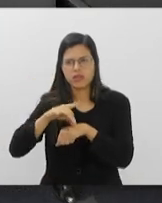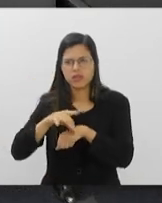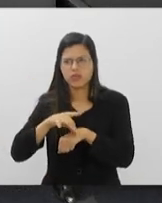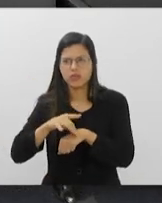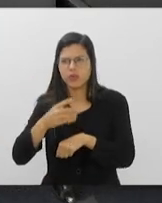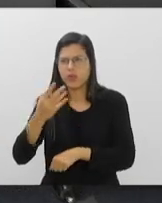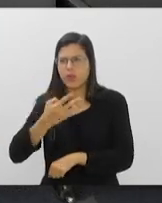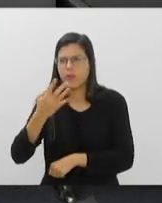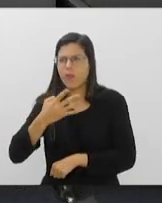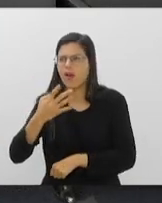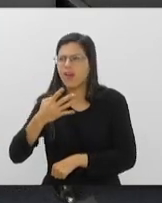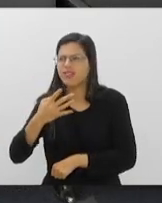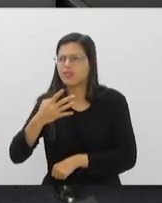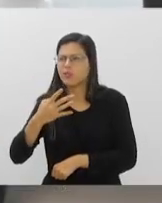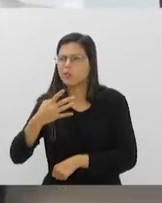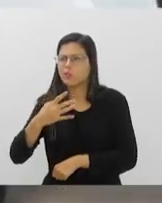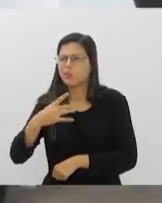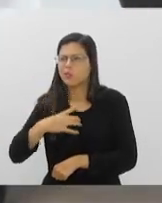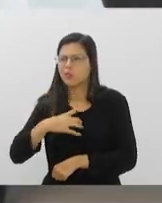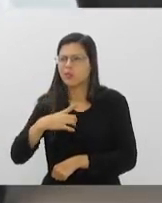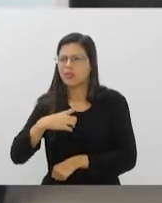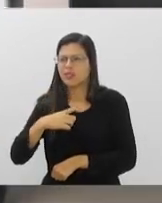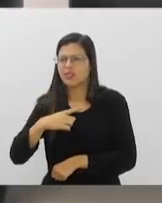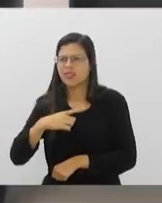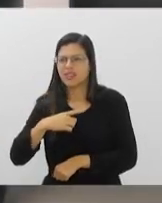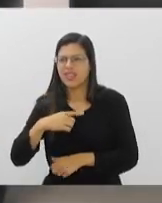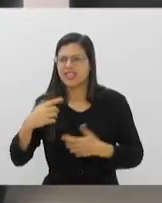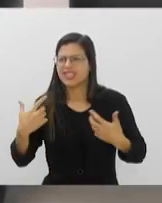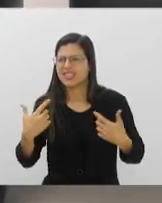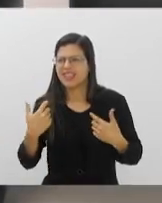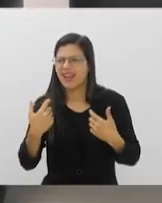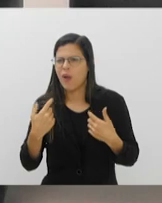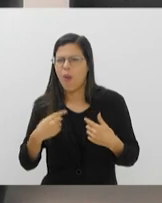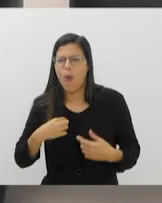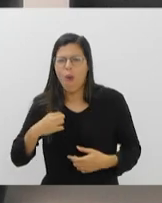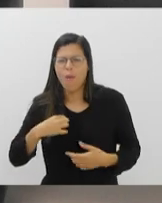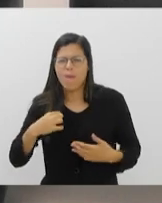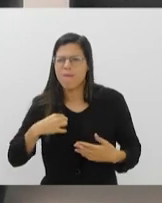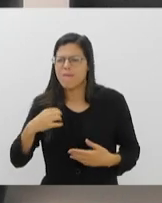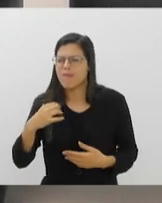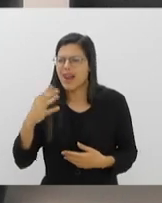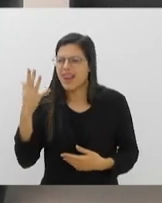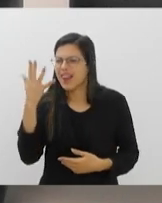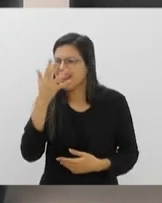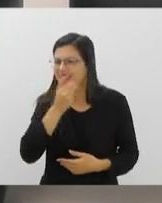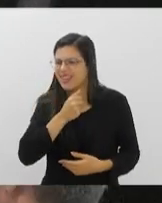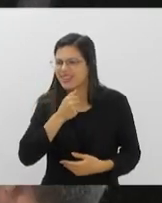essa blusa linda dessa estampa maravilhosa que eu já fiquei aqui namorando